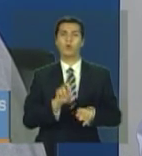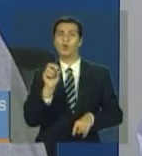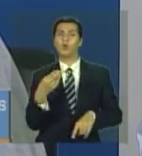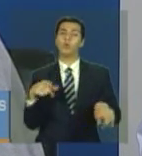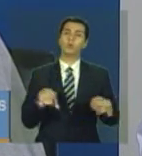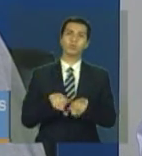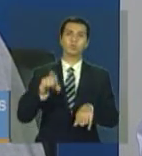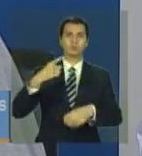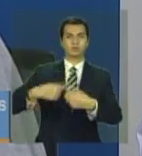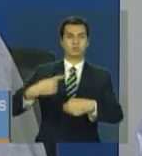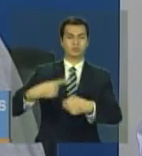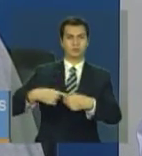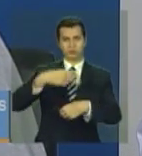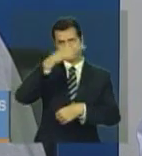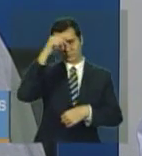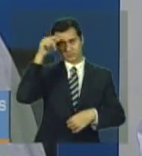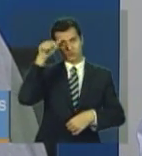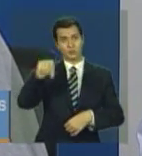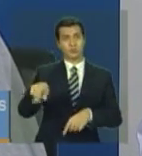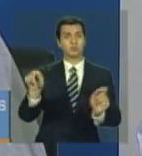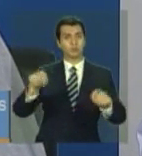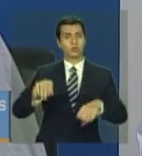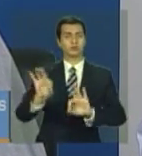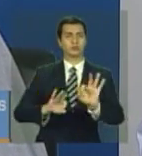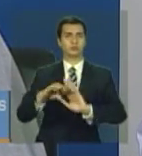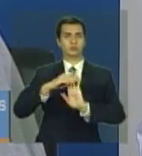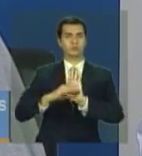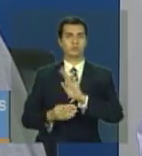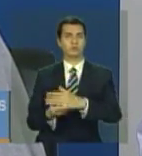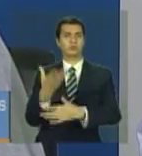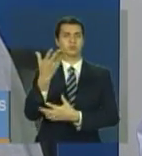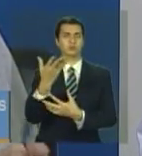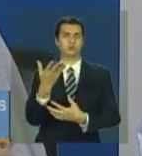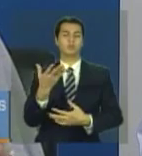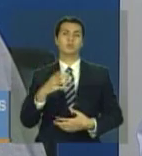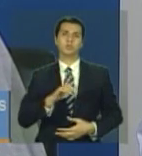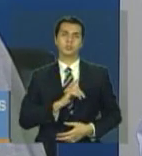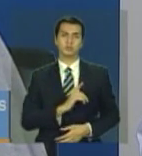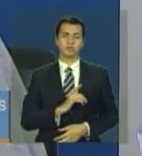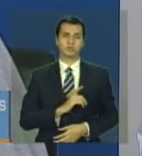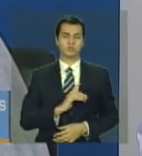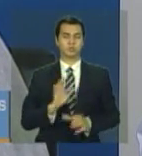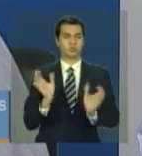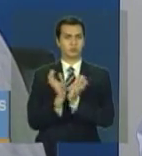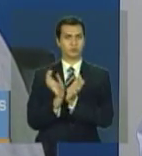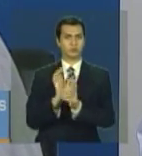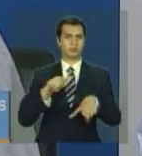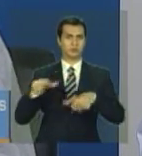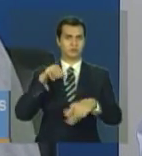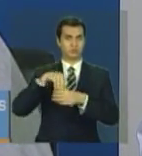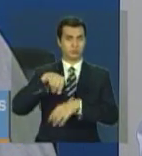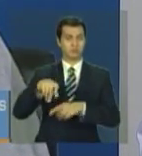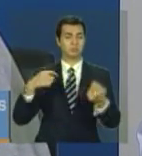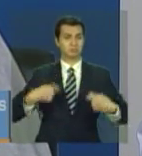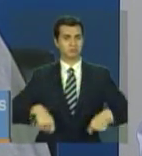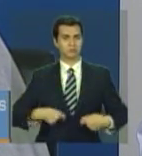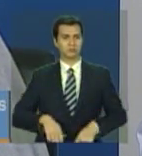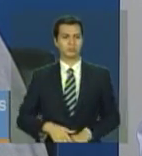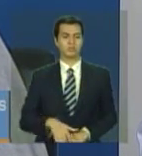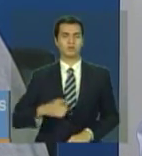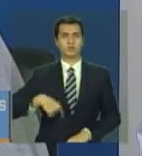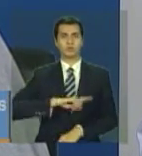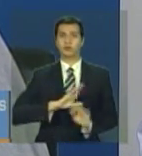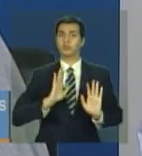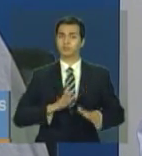com equipes, né, com equipes próprias, com, por exemplo, mais recentemente a gente já prioriza municípios que